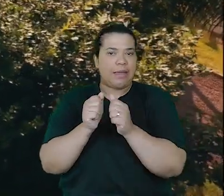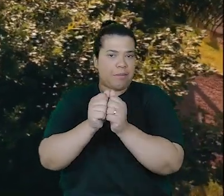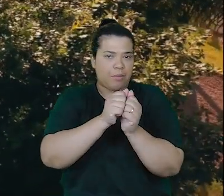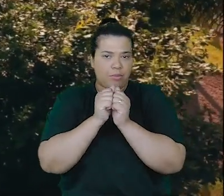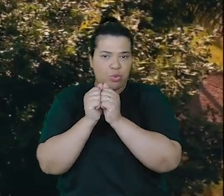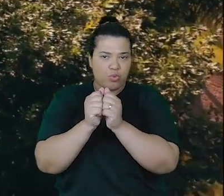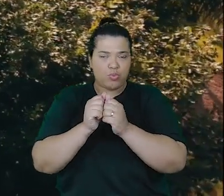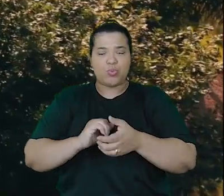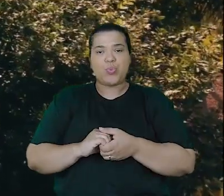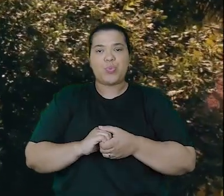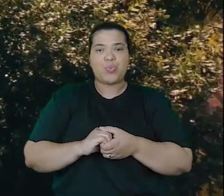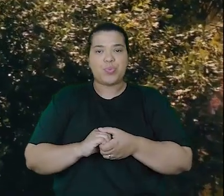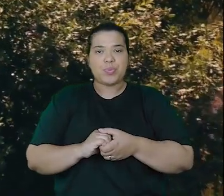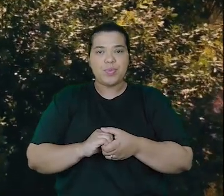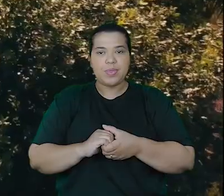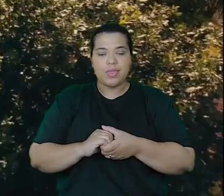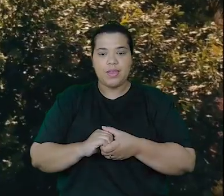juntas.